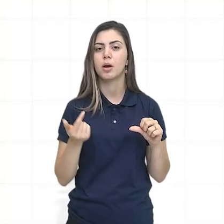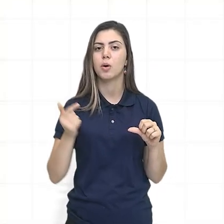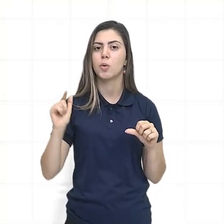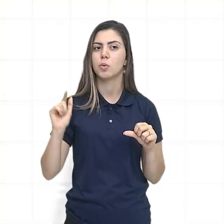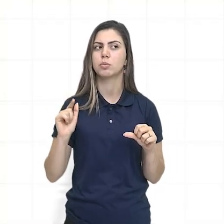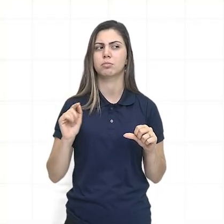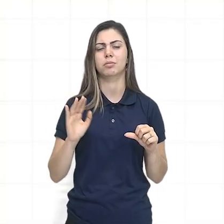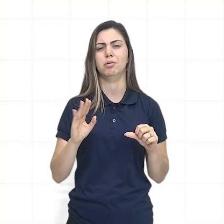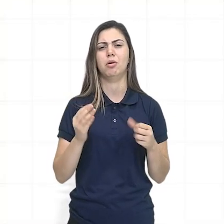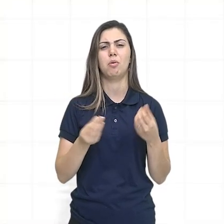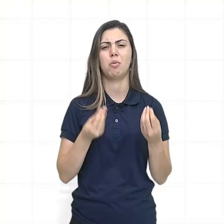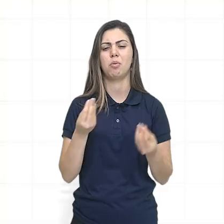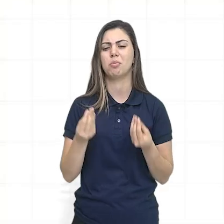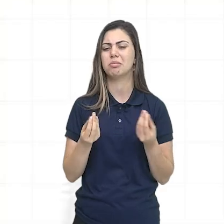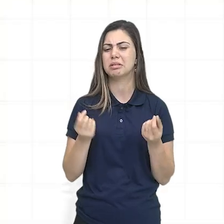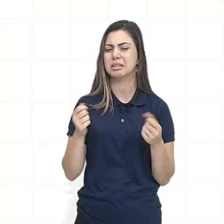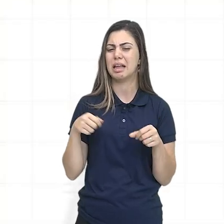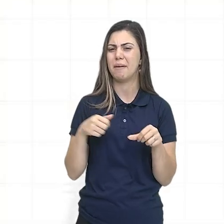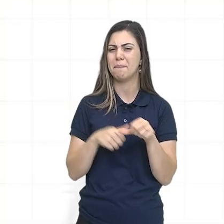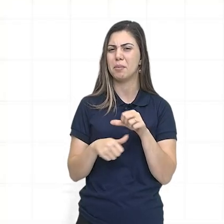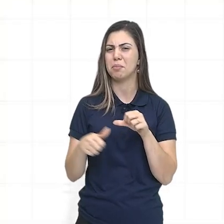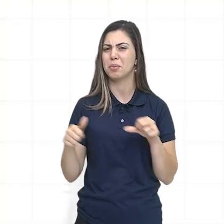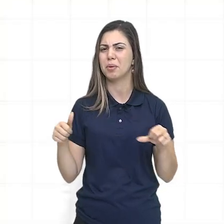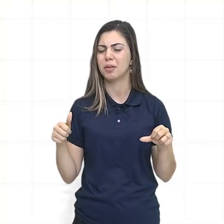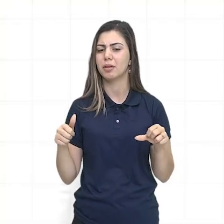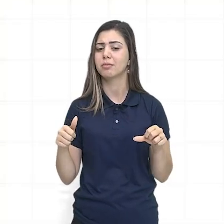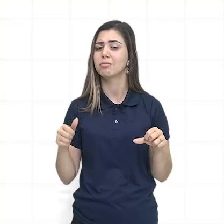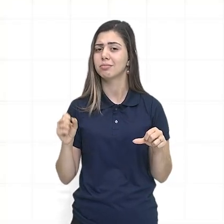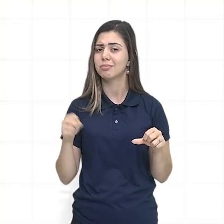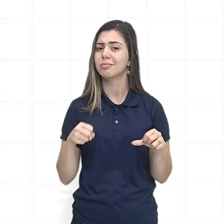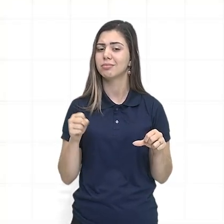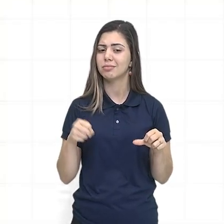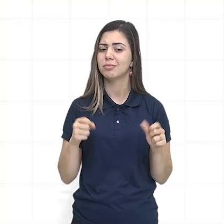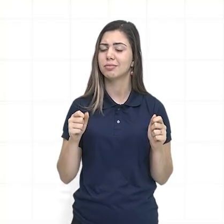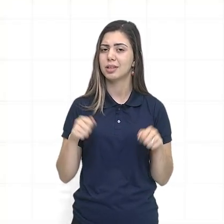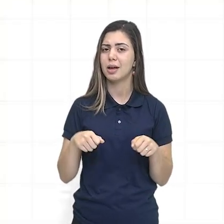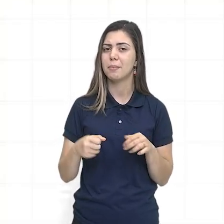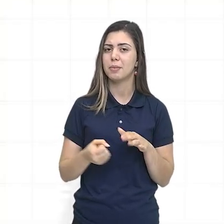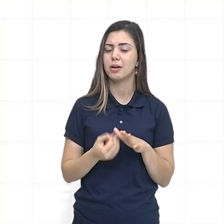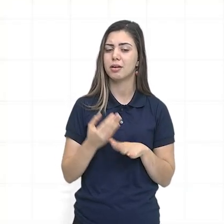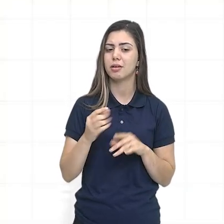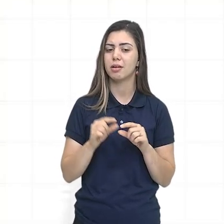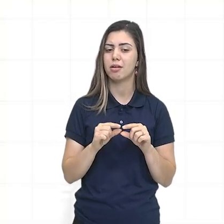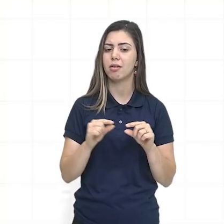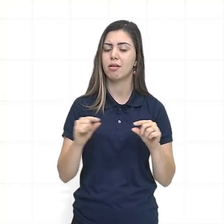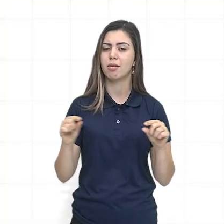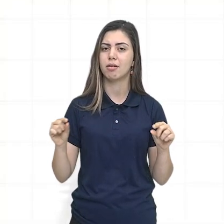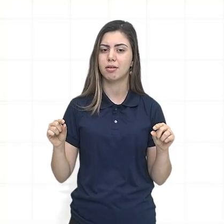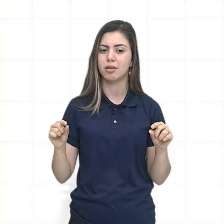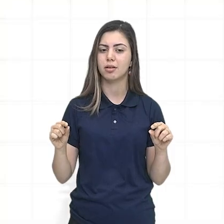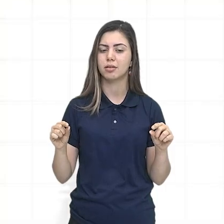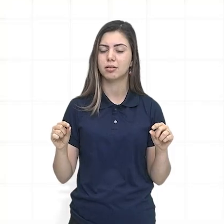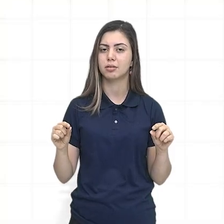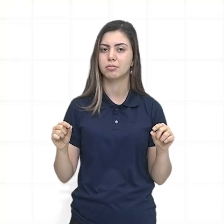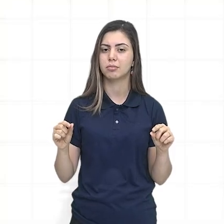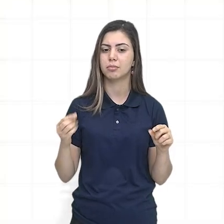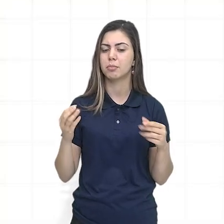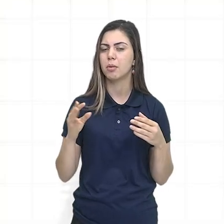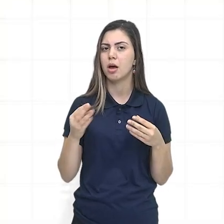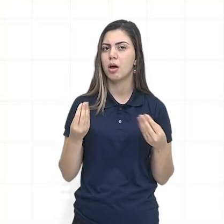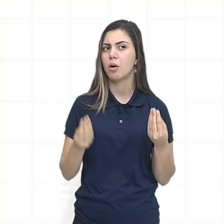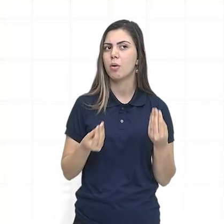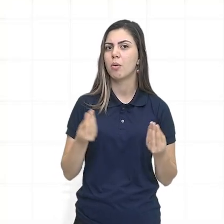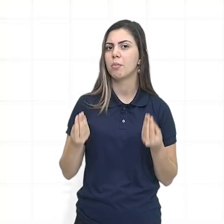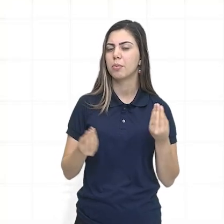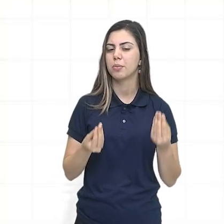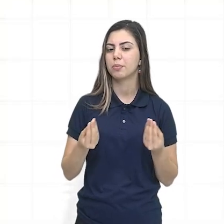Como assim, professor? Isso pode se transformar em retas também, ó, através da continuidade. Que